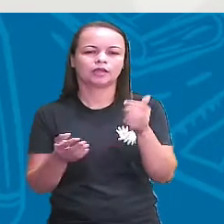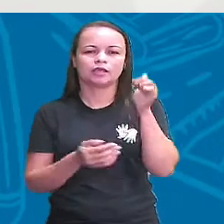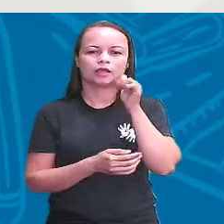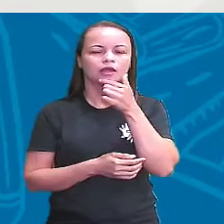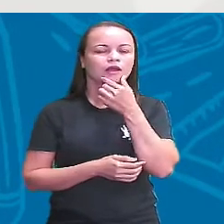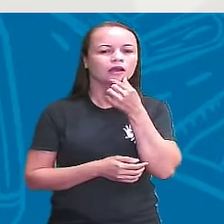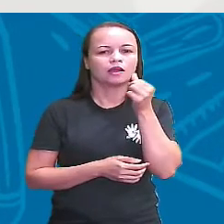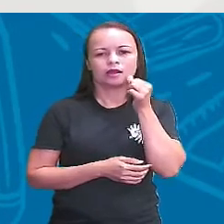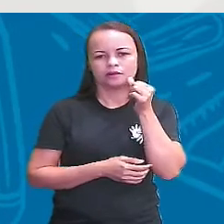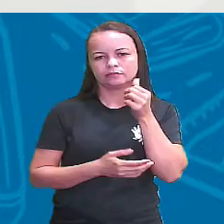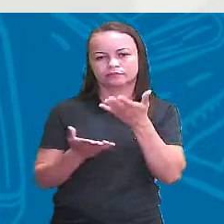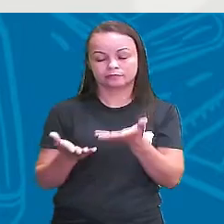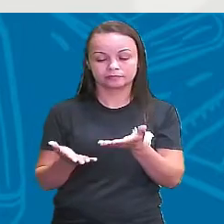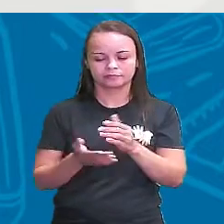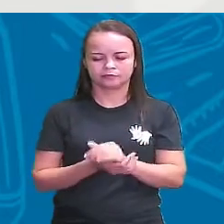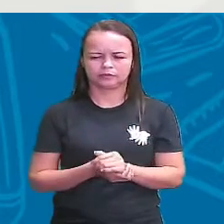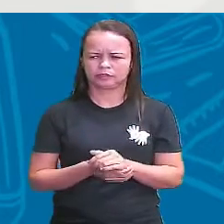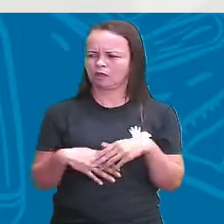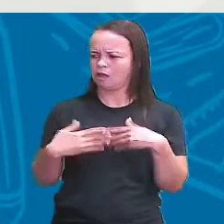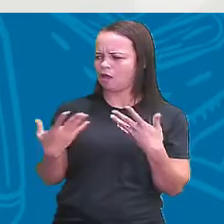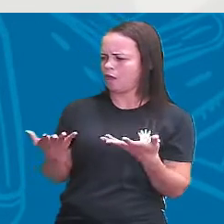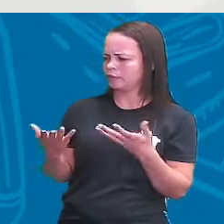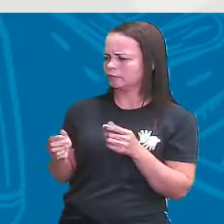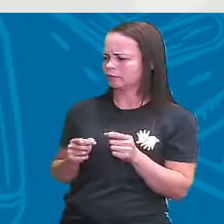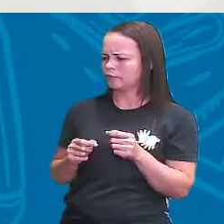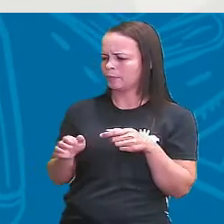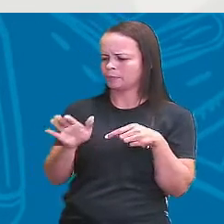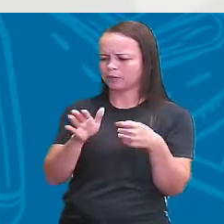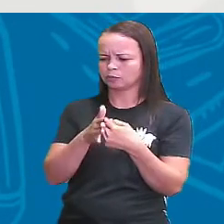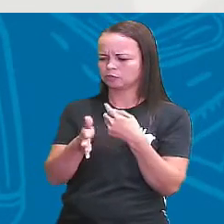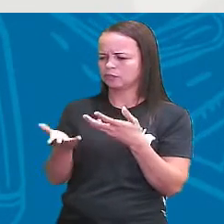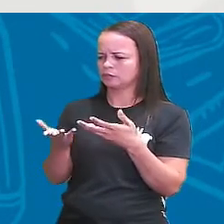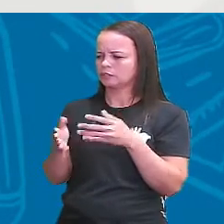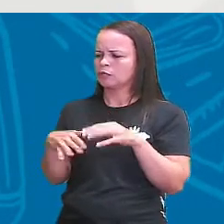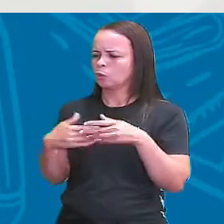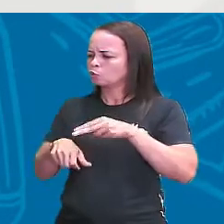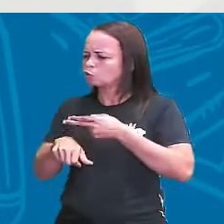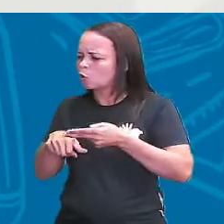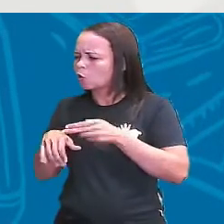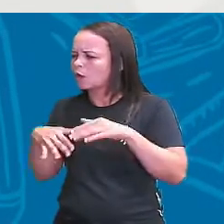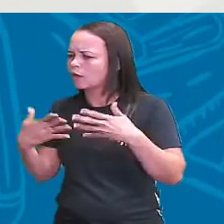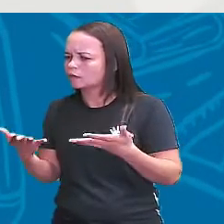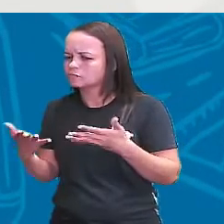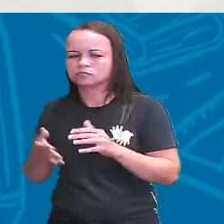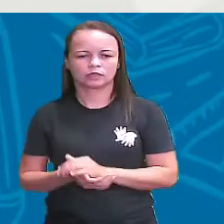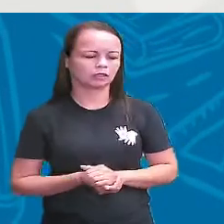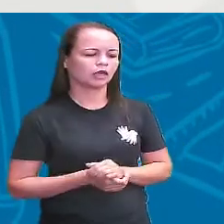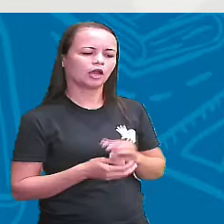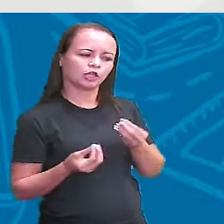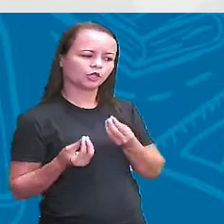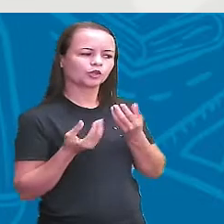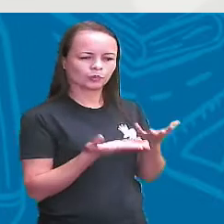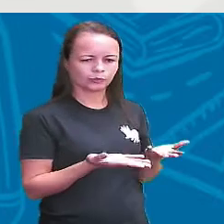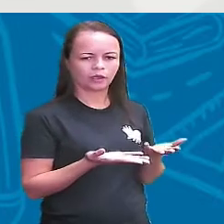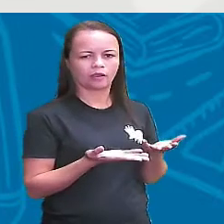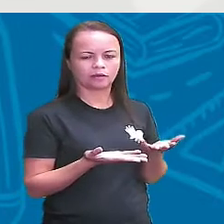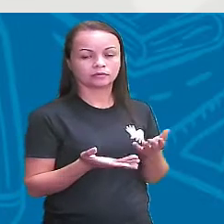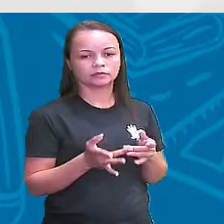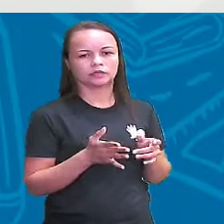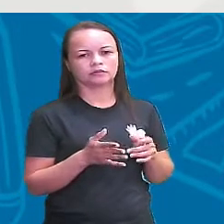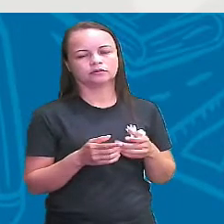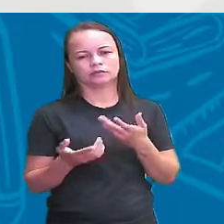o chocolate? Aí eu digo, se lo di, porque a pessoa, eu já tinha falado antes para a